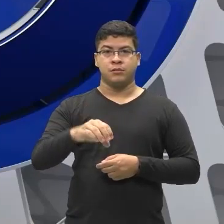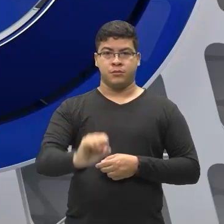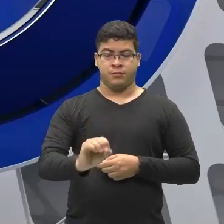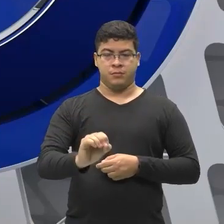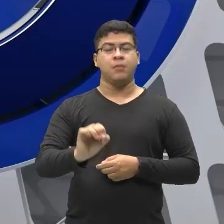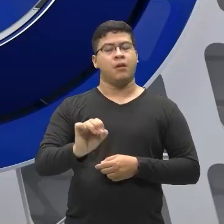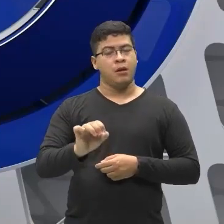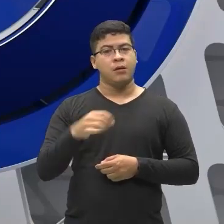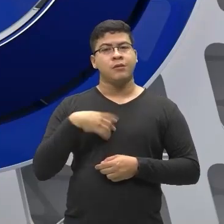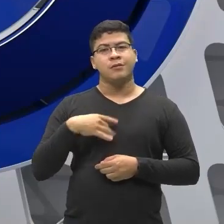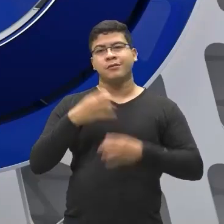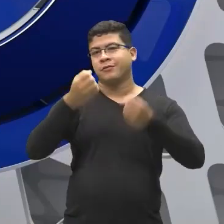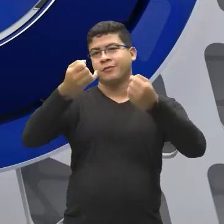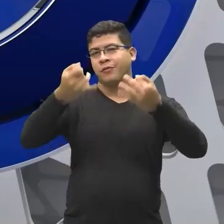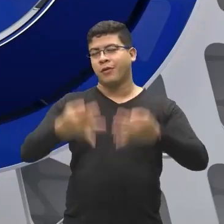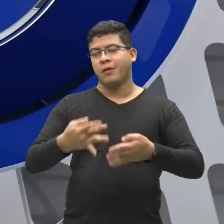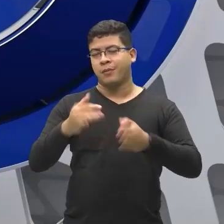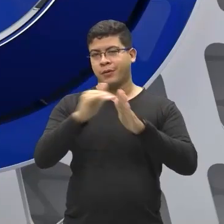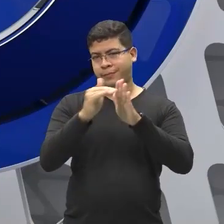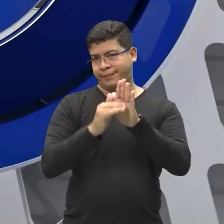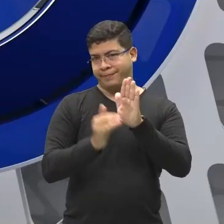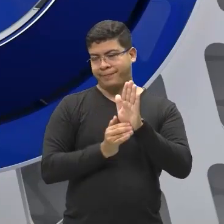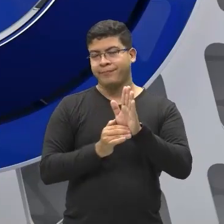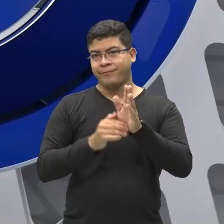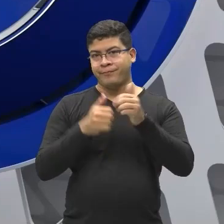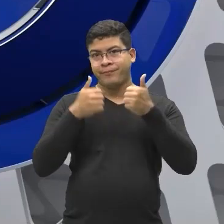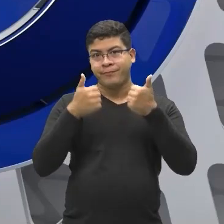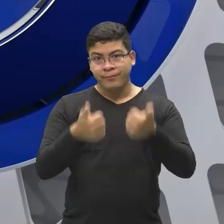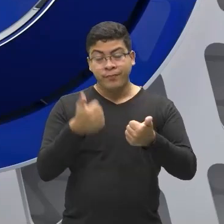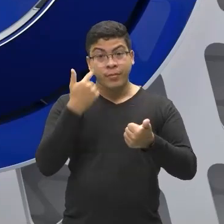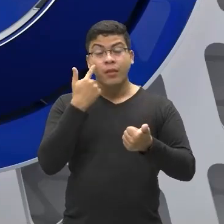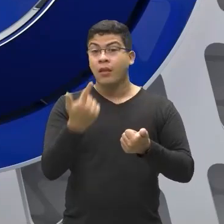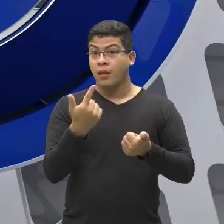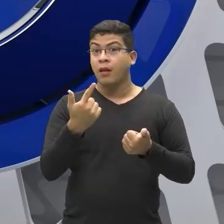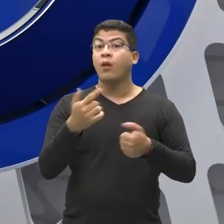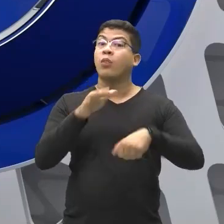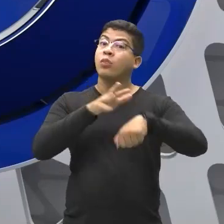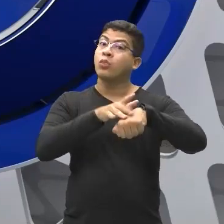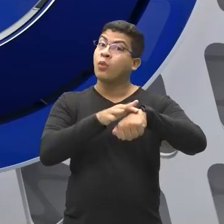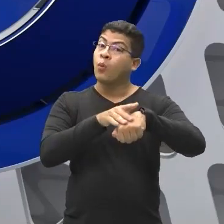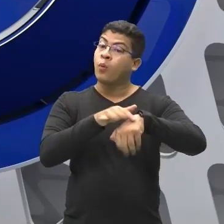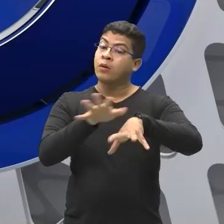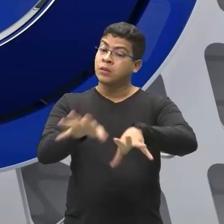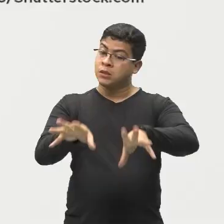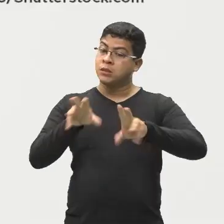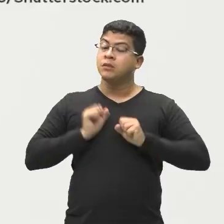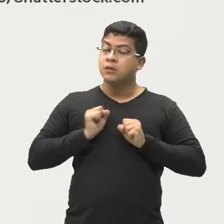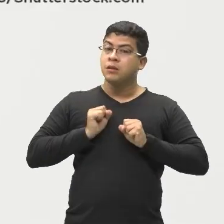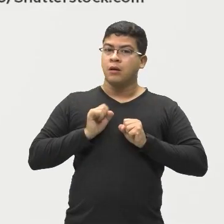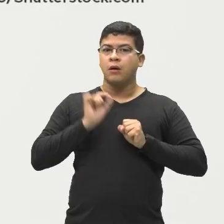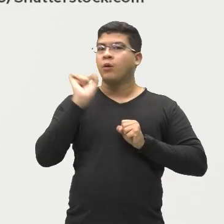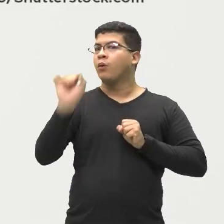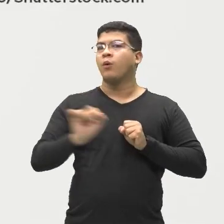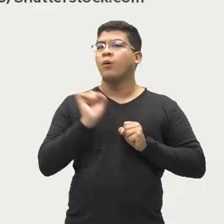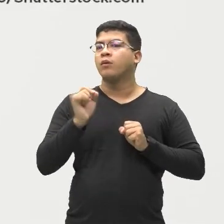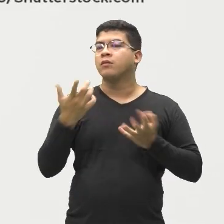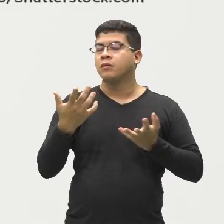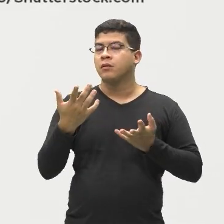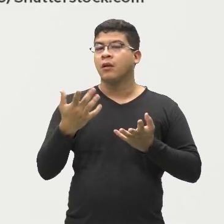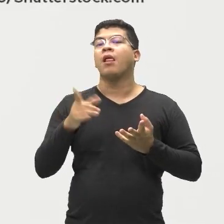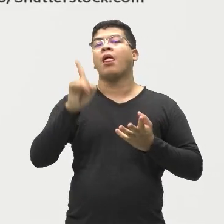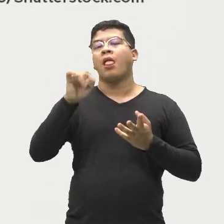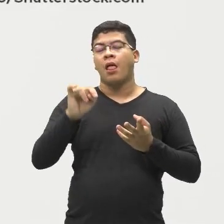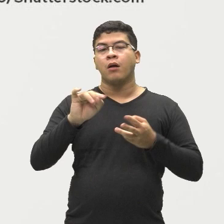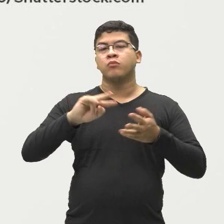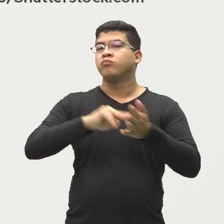que acontecem, tá? Então, doenças infecciosas, elas são causadas por